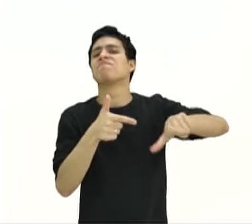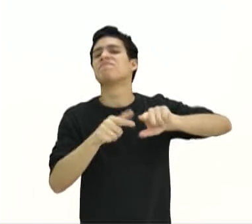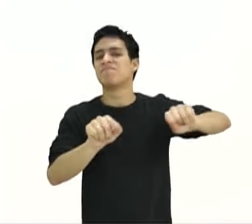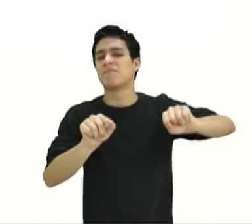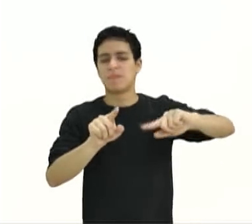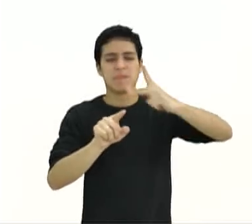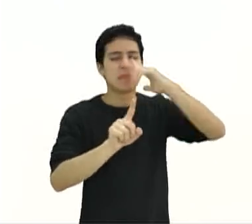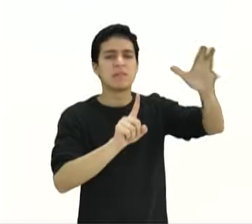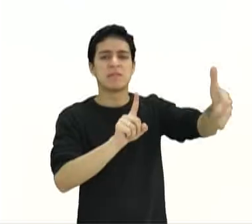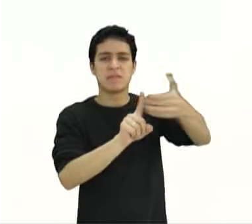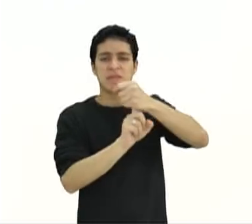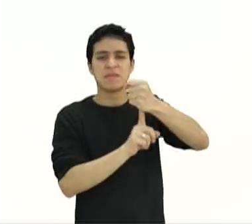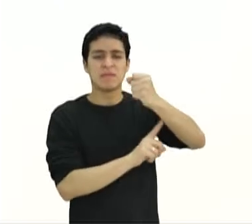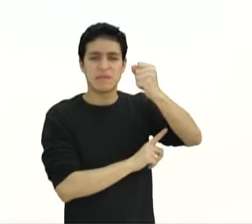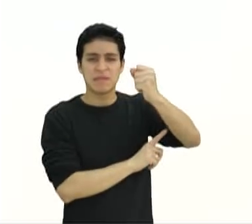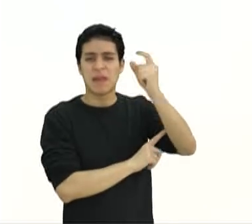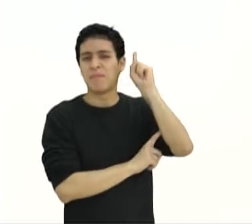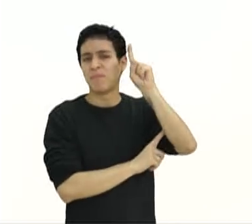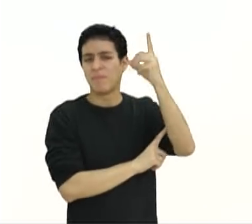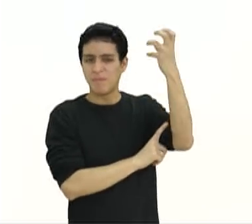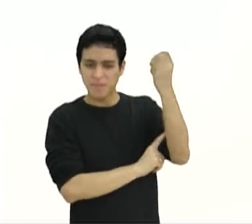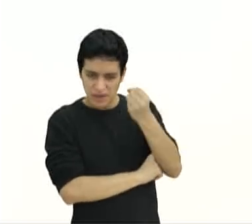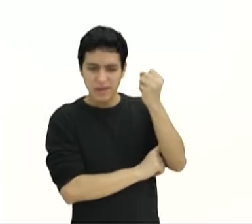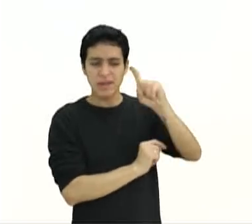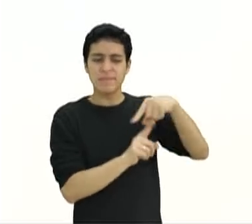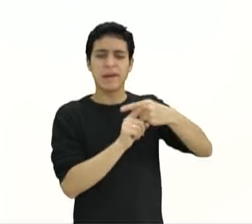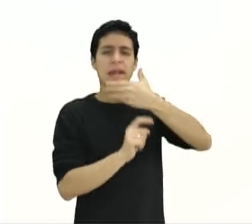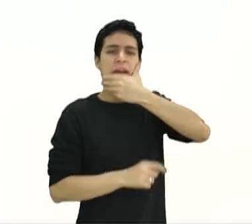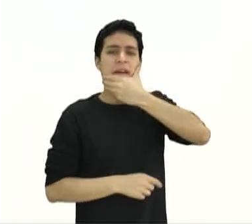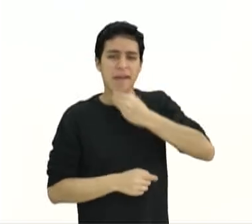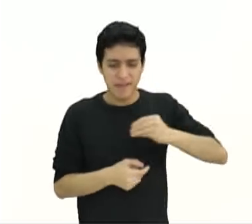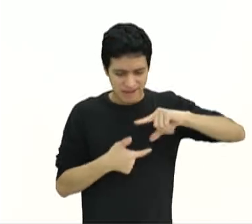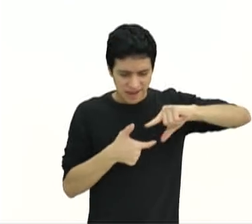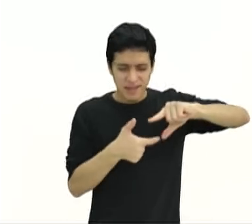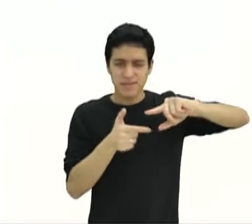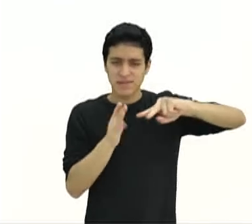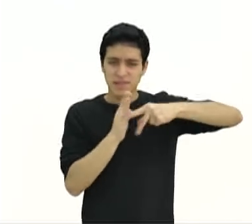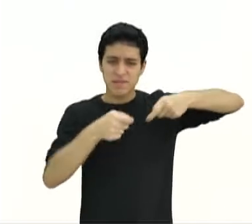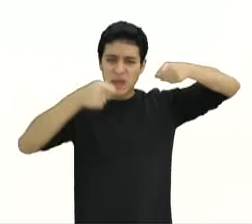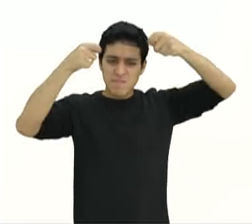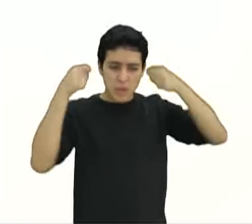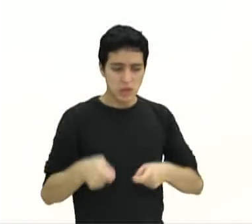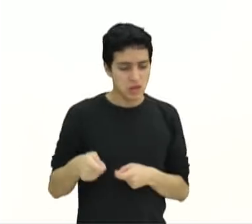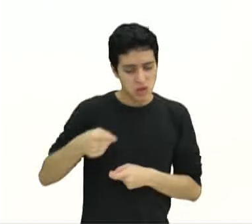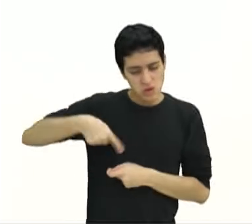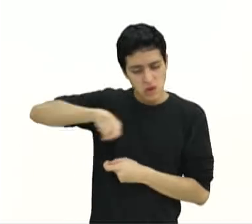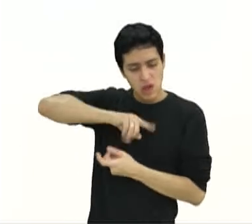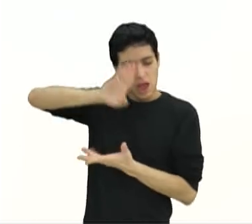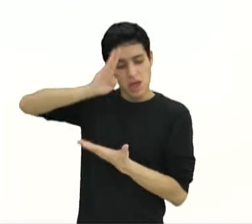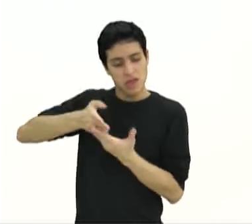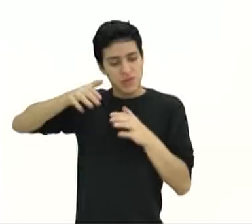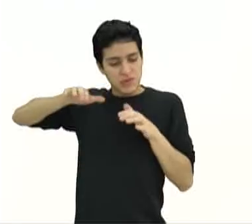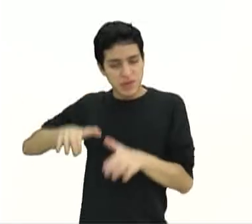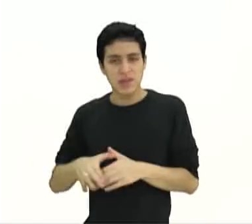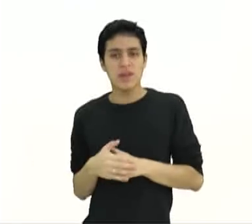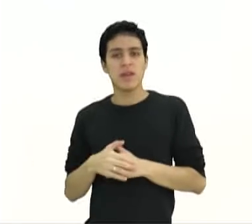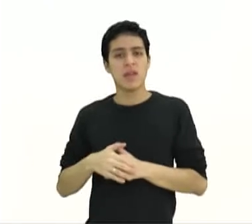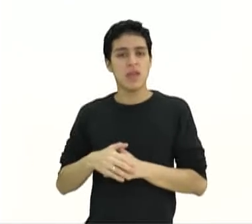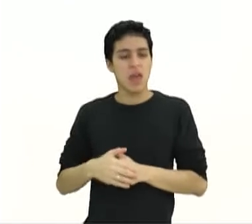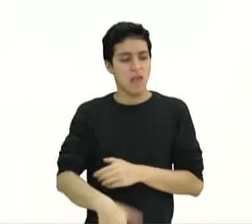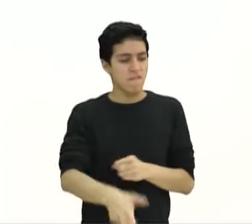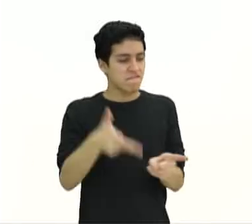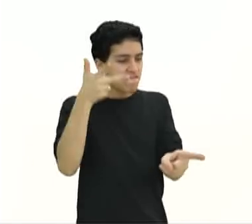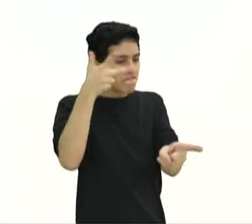dominadora, branca e masculina. Clássico é também uma forma de imposição de valores. É o conquistador dizendo